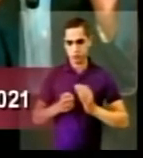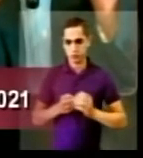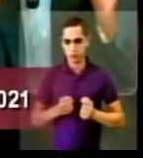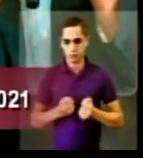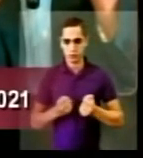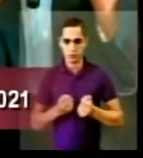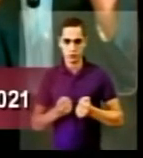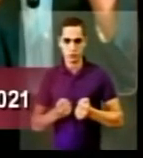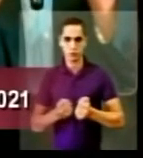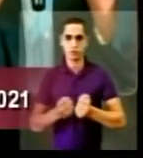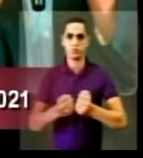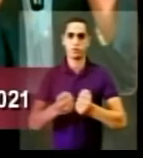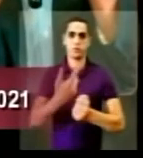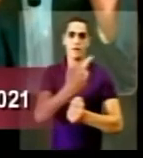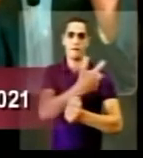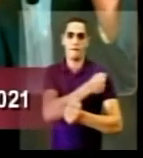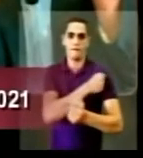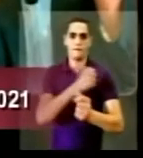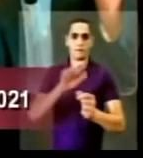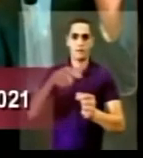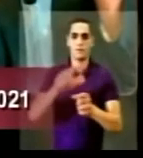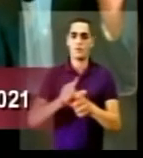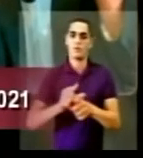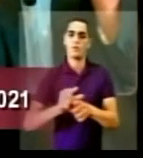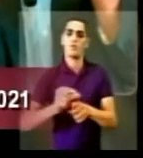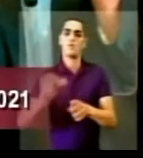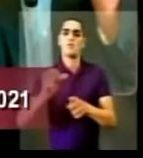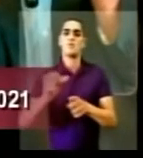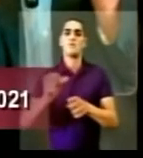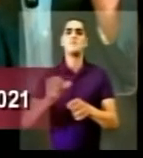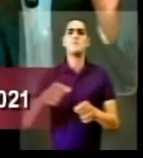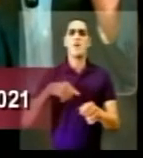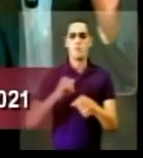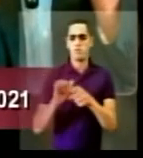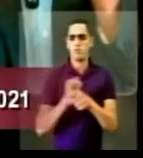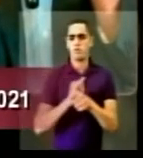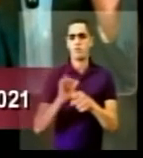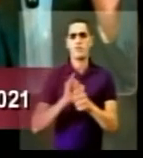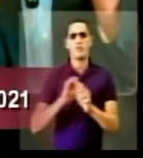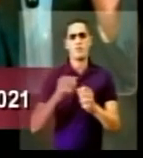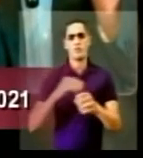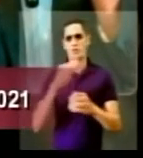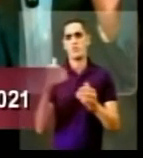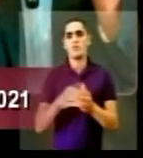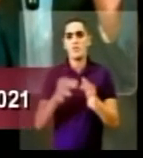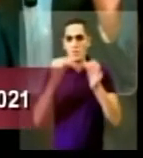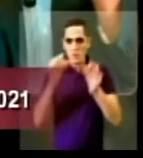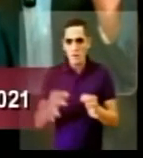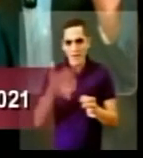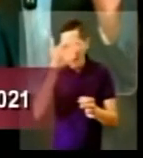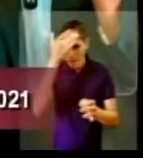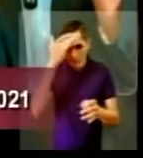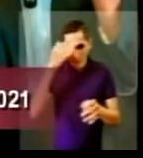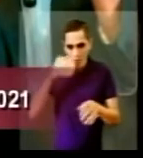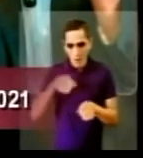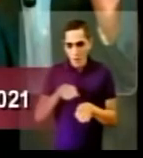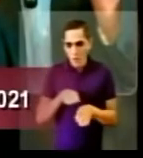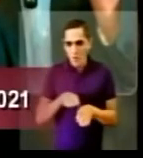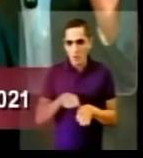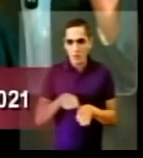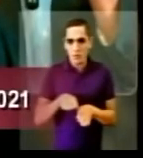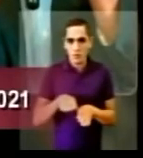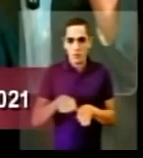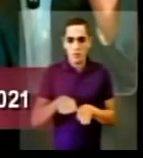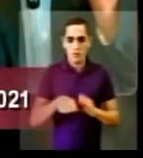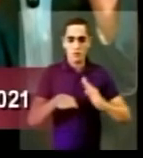para o indivíduo tomar a sua vacina dentro do próprio veículo. Tá, sem descer, sem